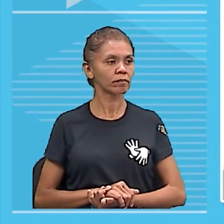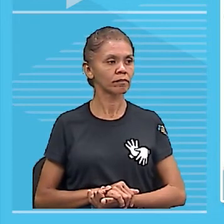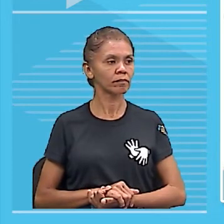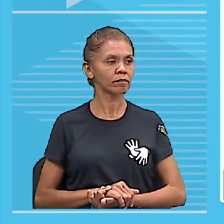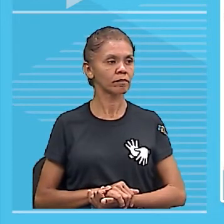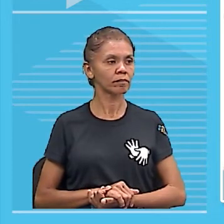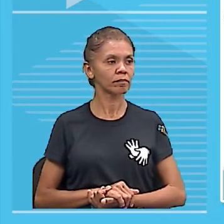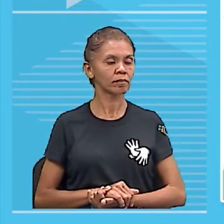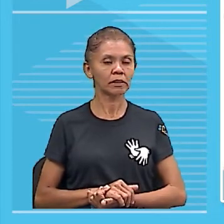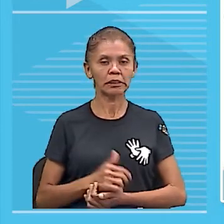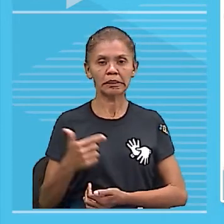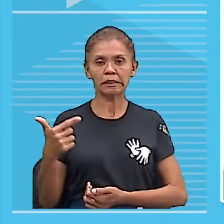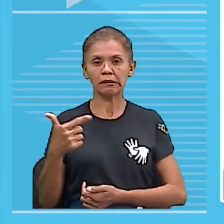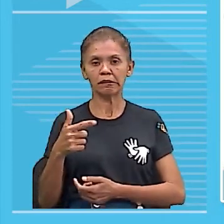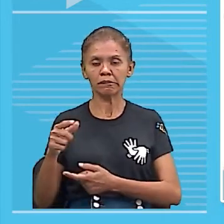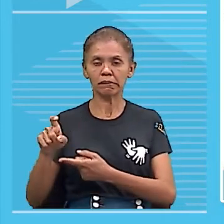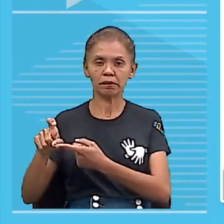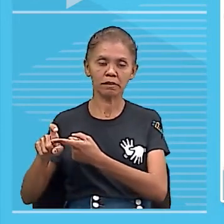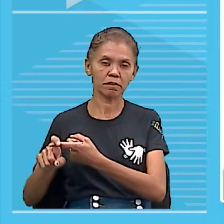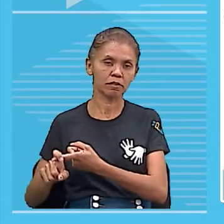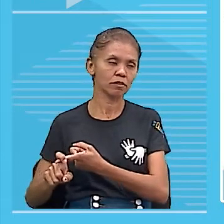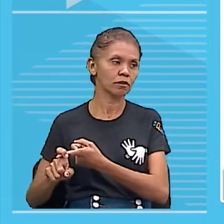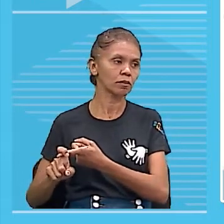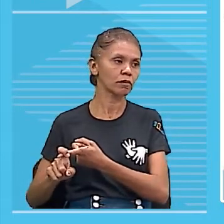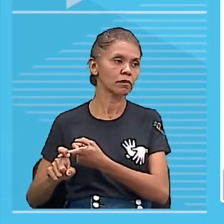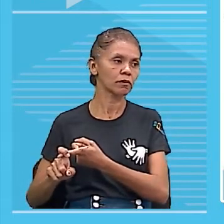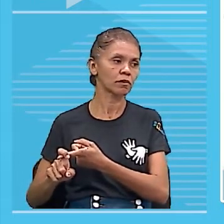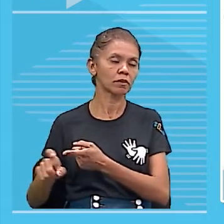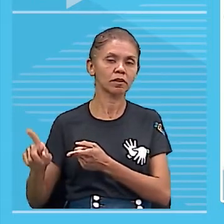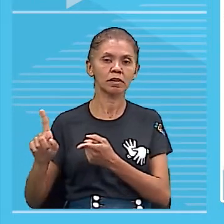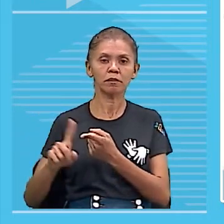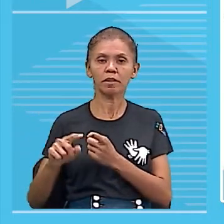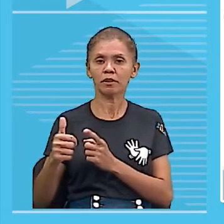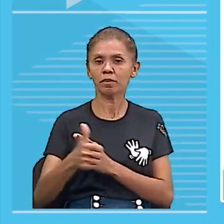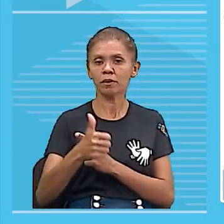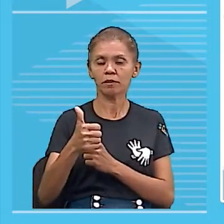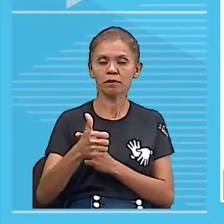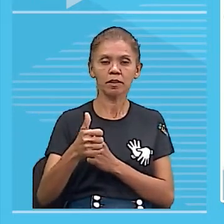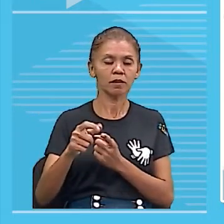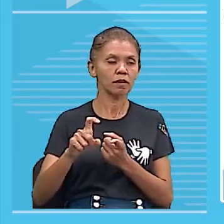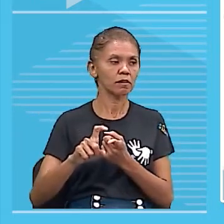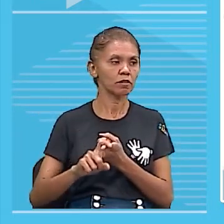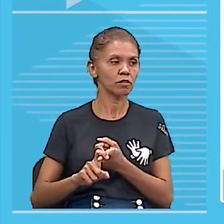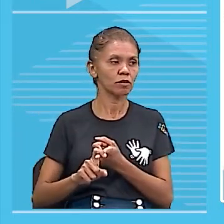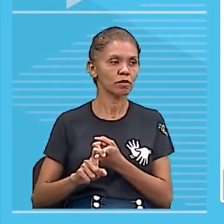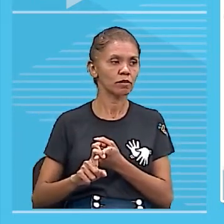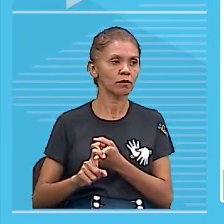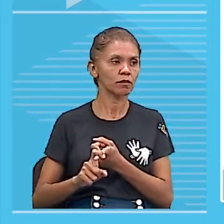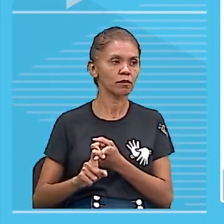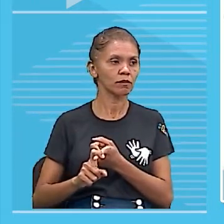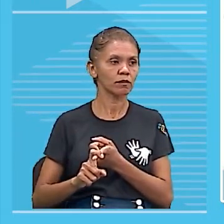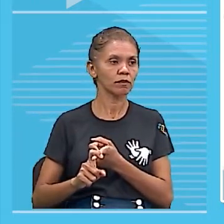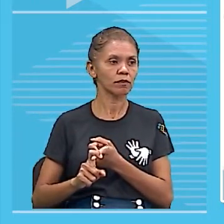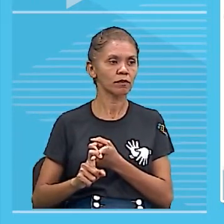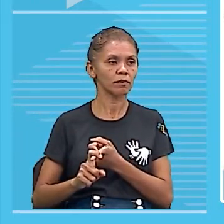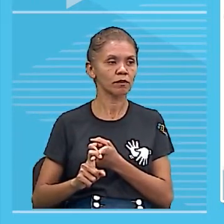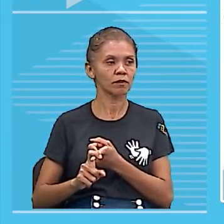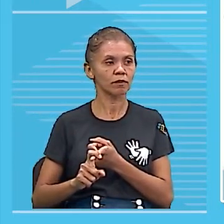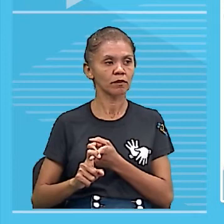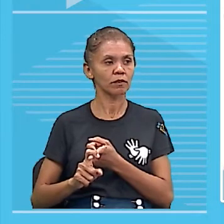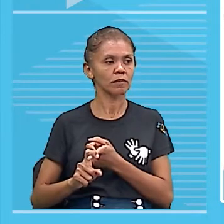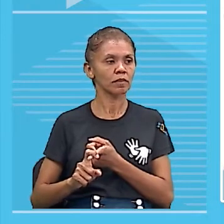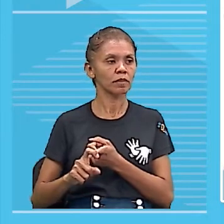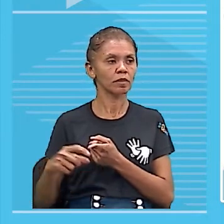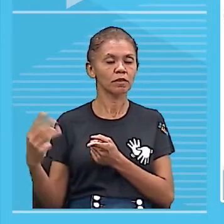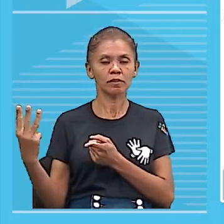no segundo resistor e uma terceira parcela da corrente elétrika